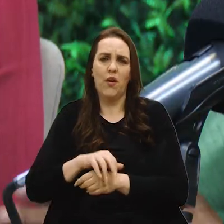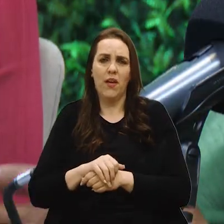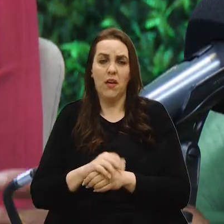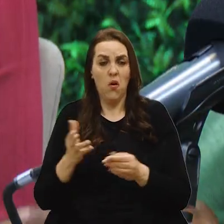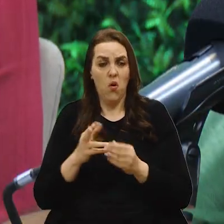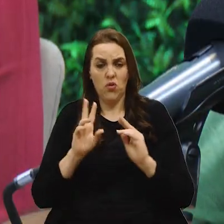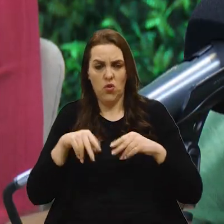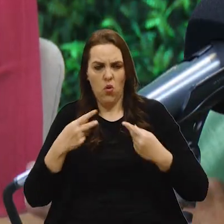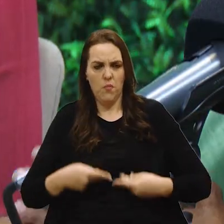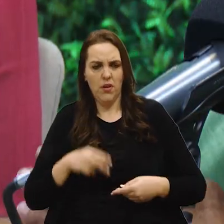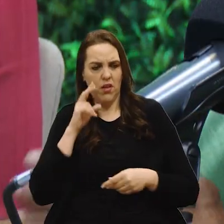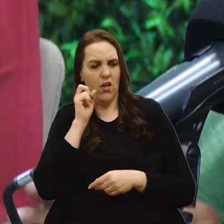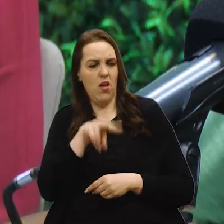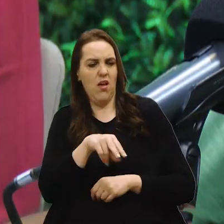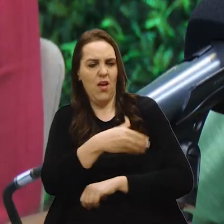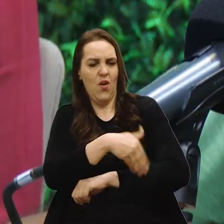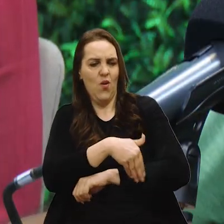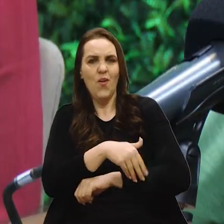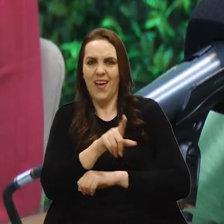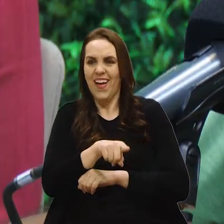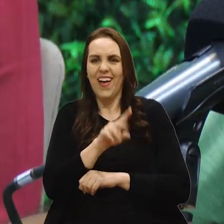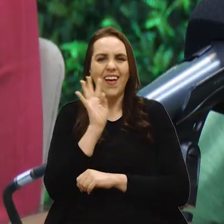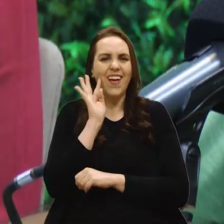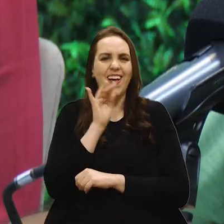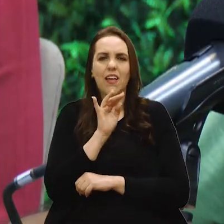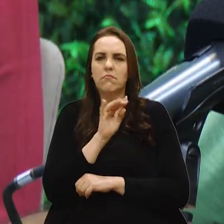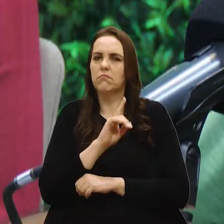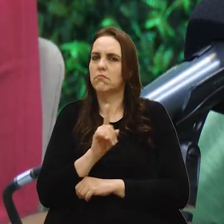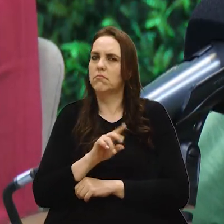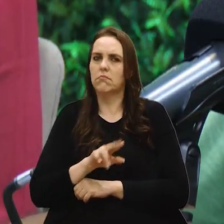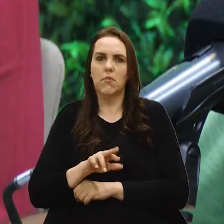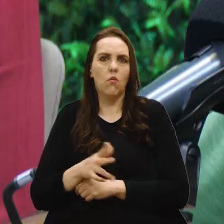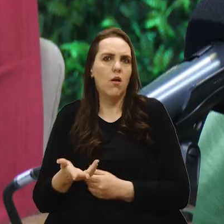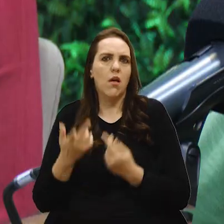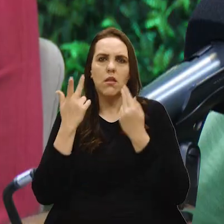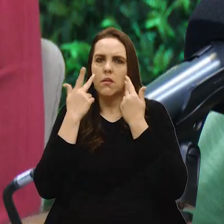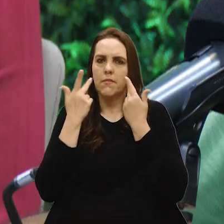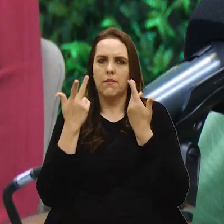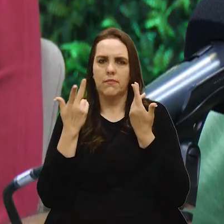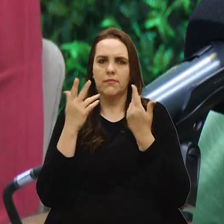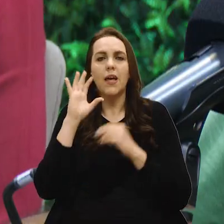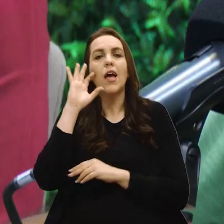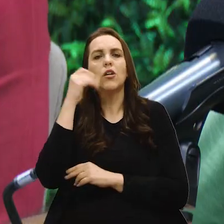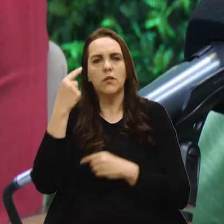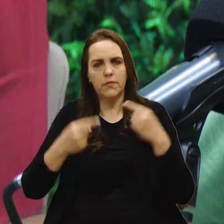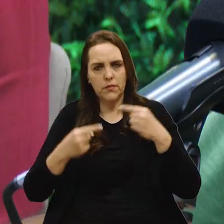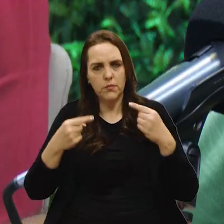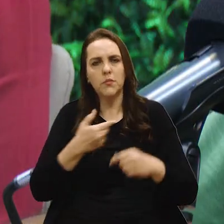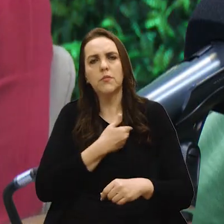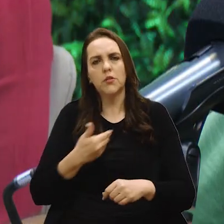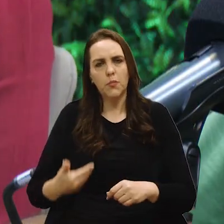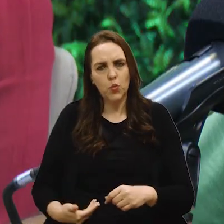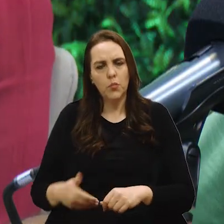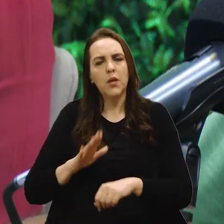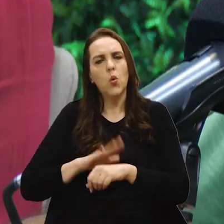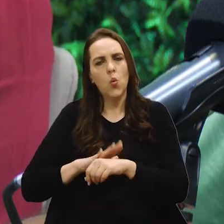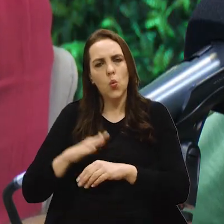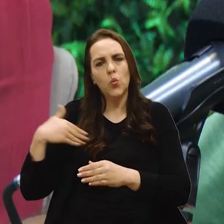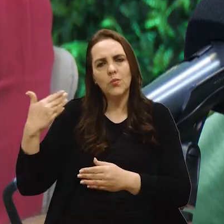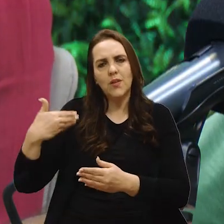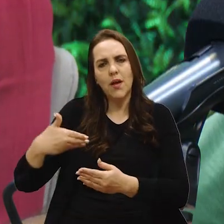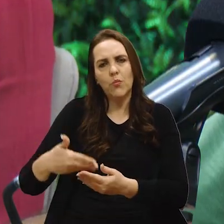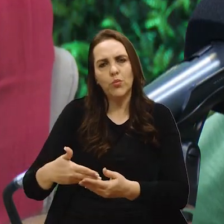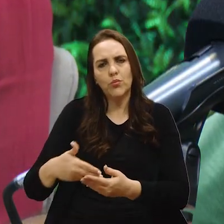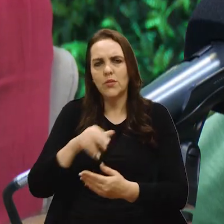humano jogado lá na rua, isso não é normal. Isso a gente pode resolver, assim, com políticas públicas, né? E através do tempo. Não